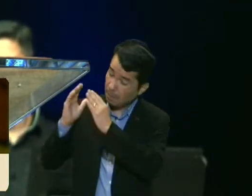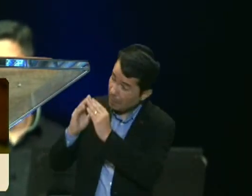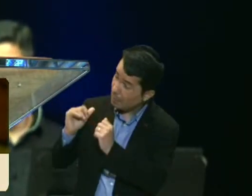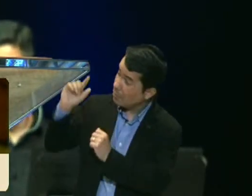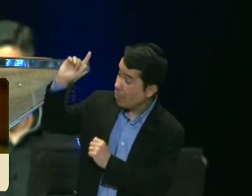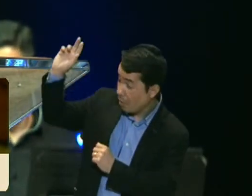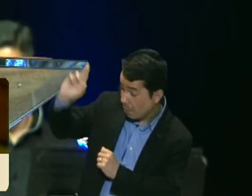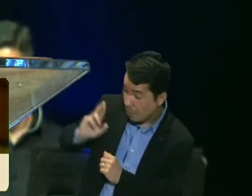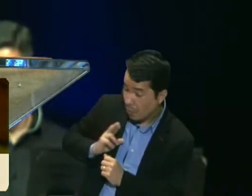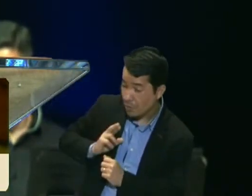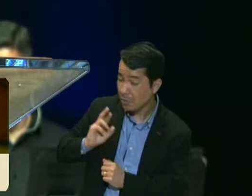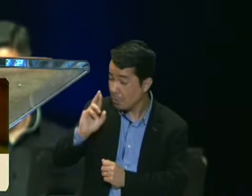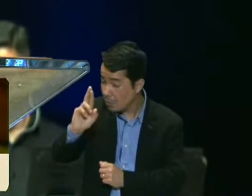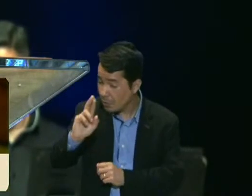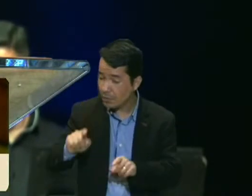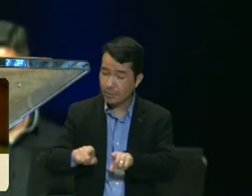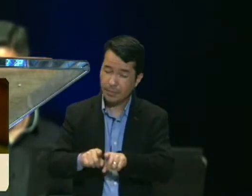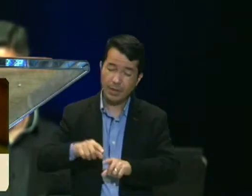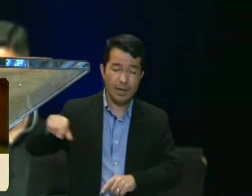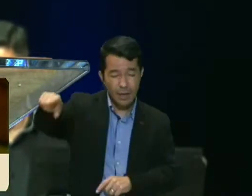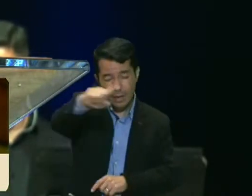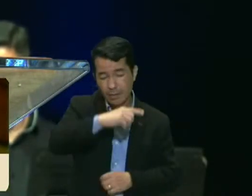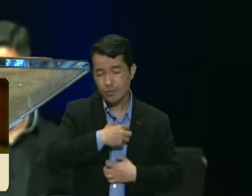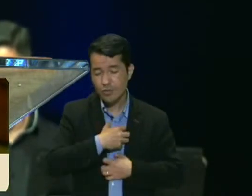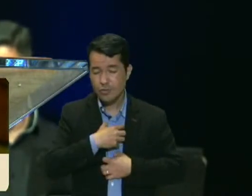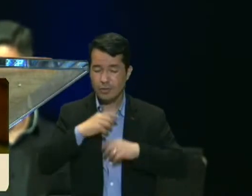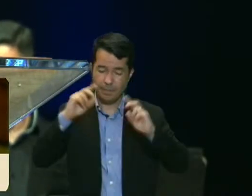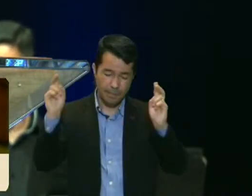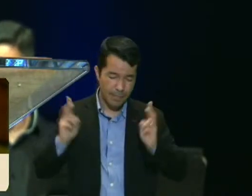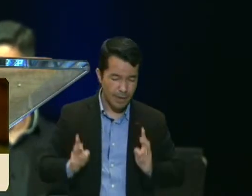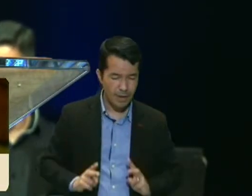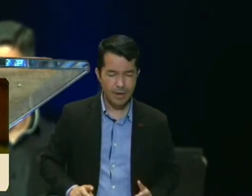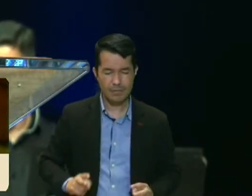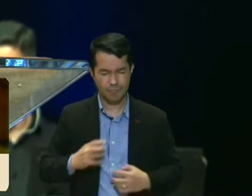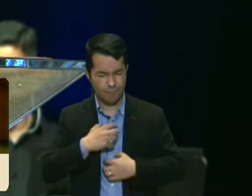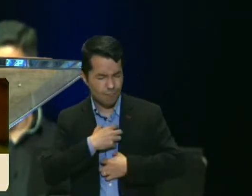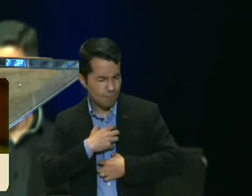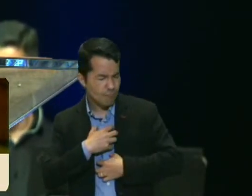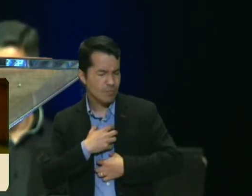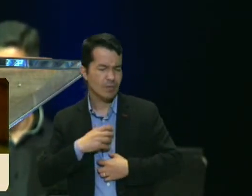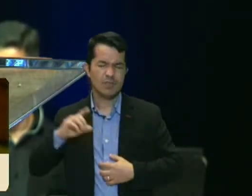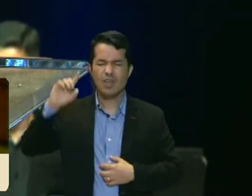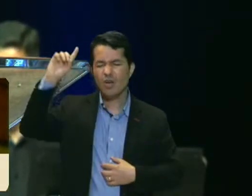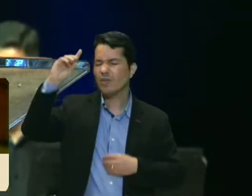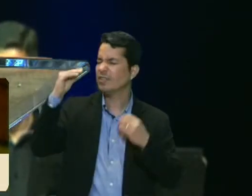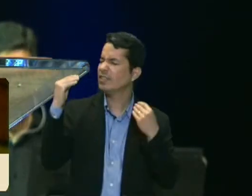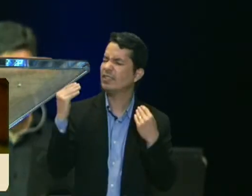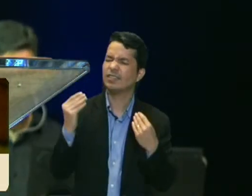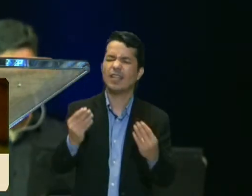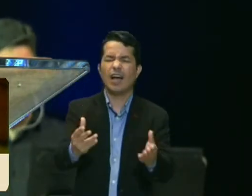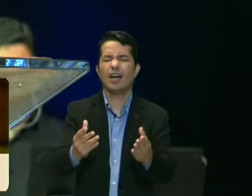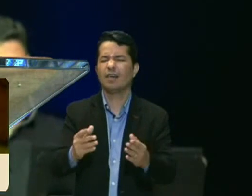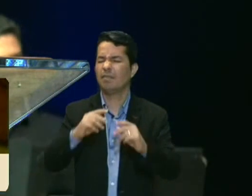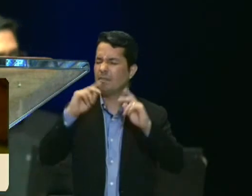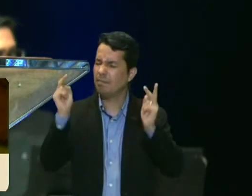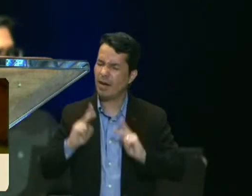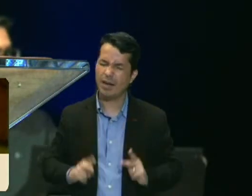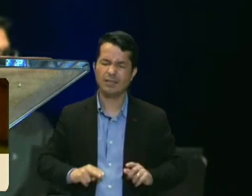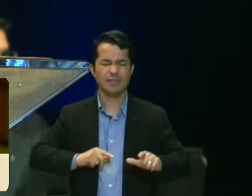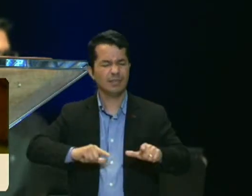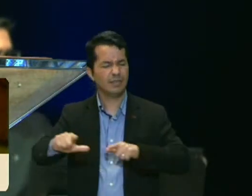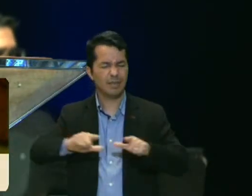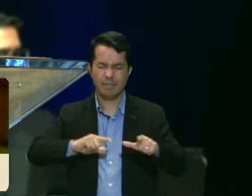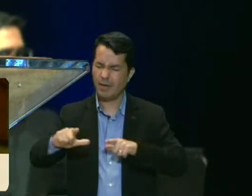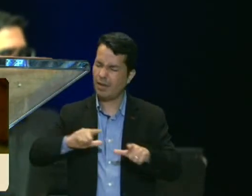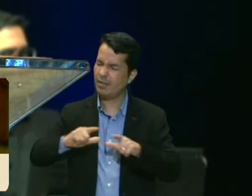mas que a Tua paz reine, que a Tua paz reine em casa, que a Tua paz reine no trabalho, que a